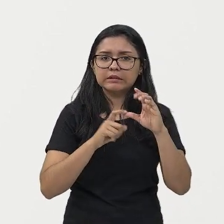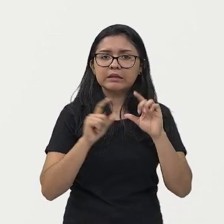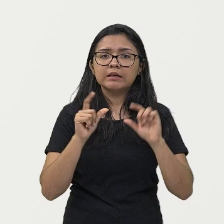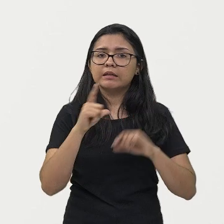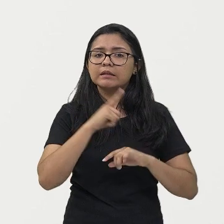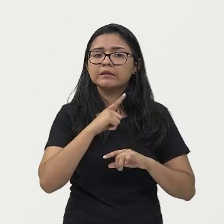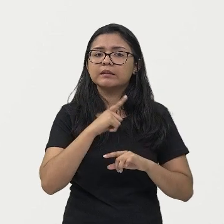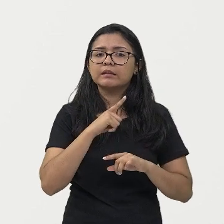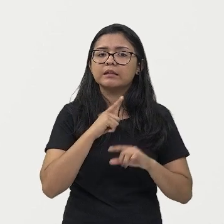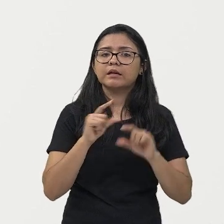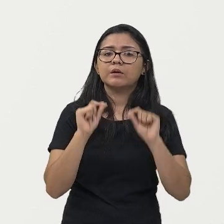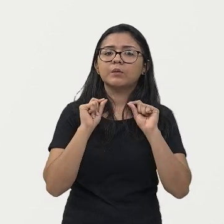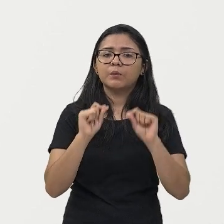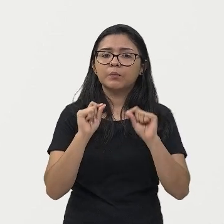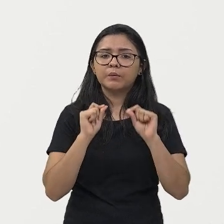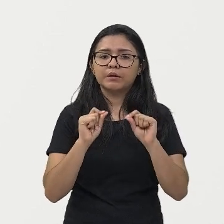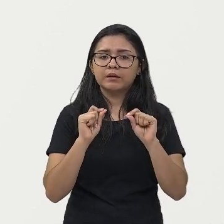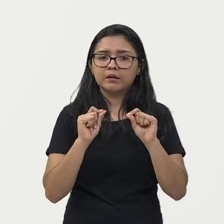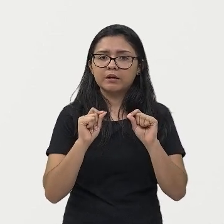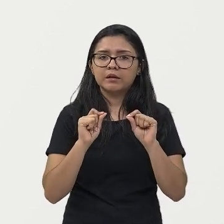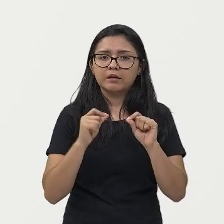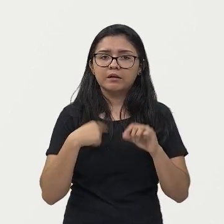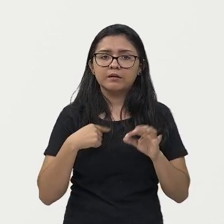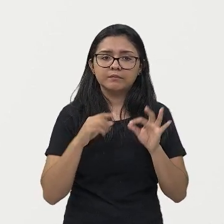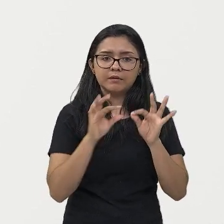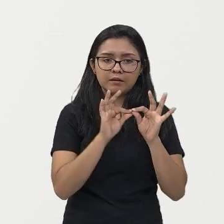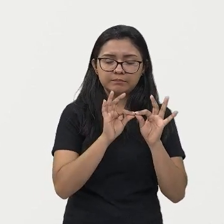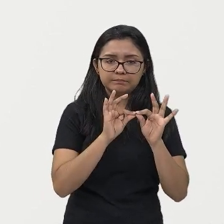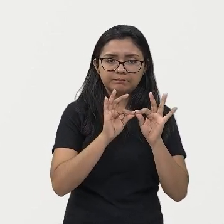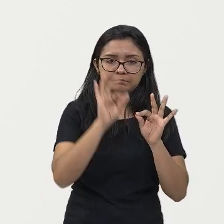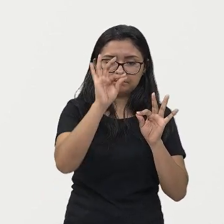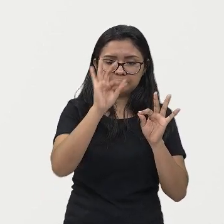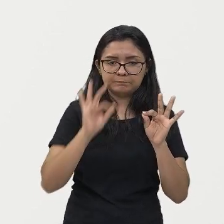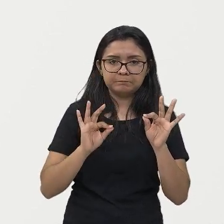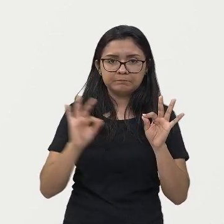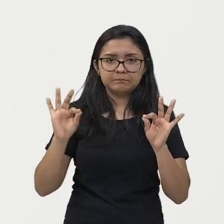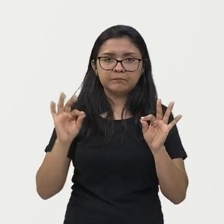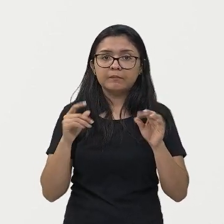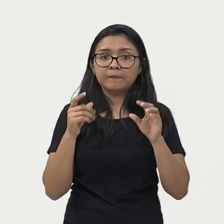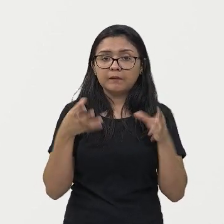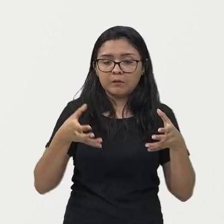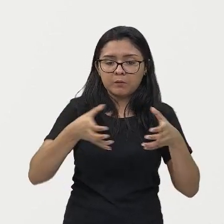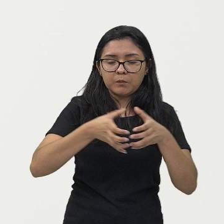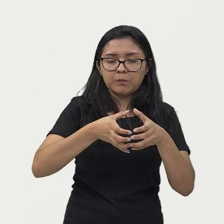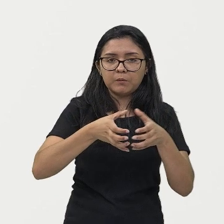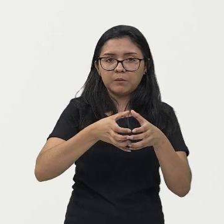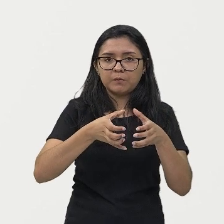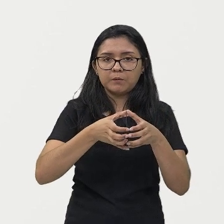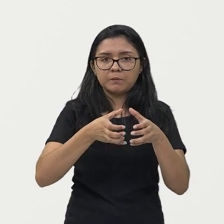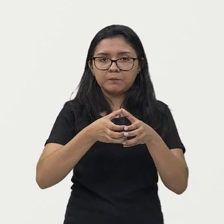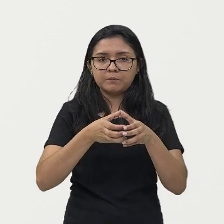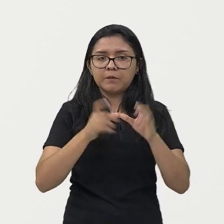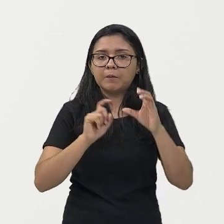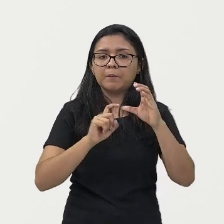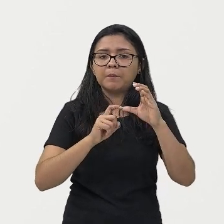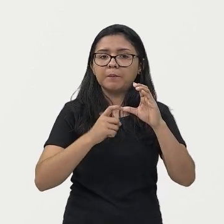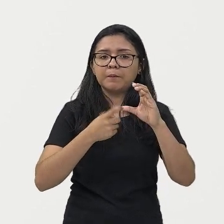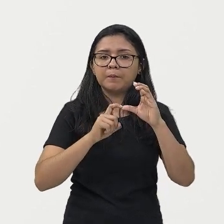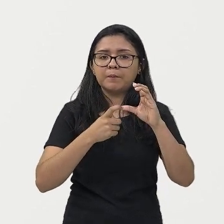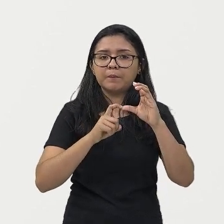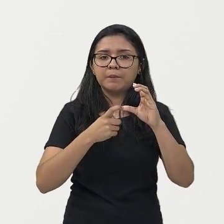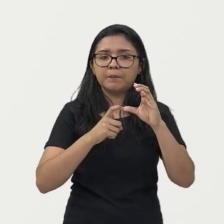ligações duplas ou triplas, ela será classificada como uma cadeia